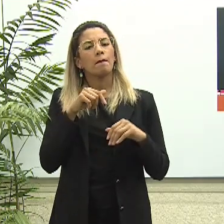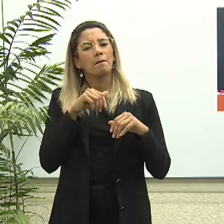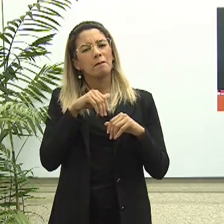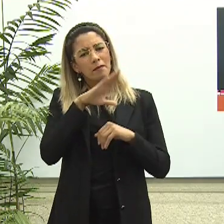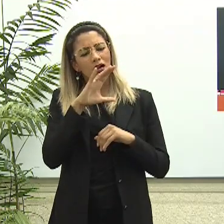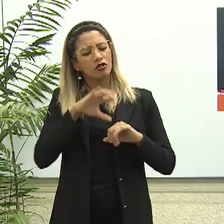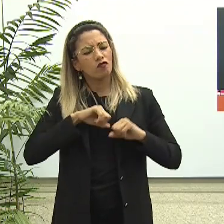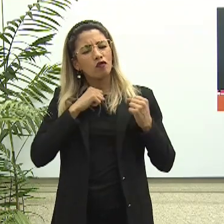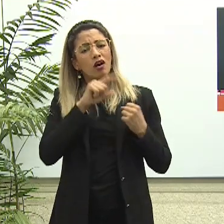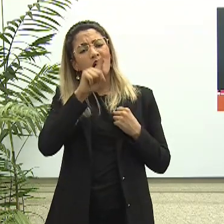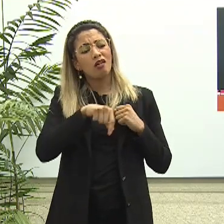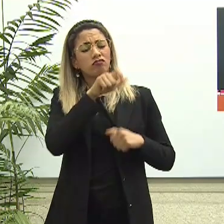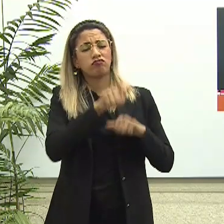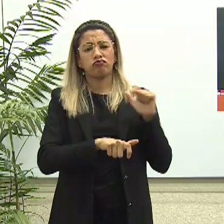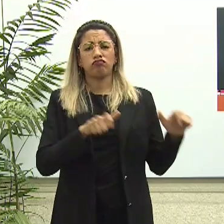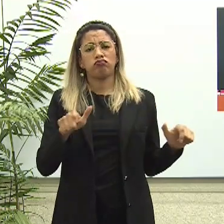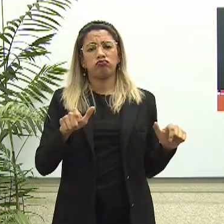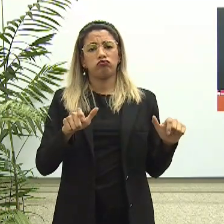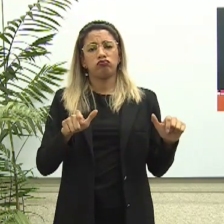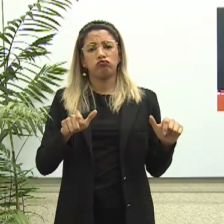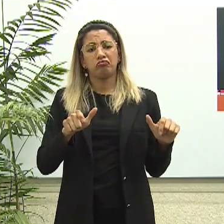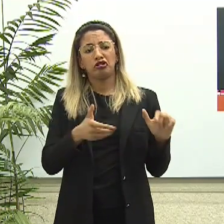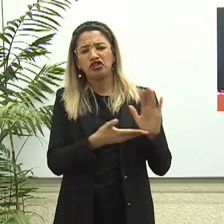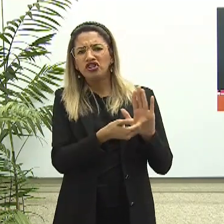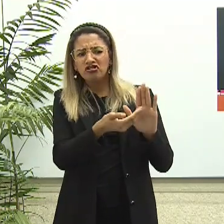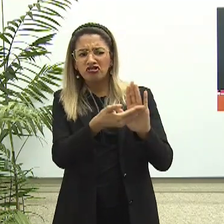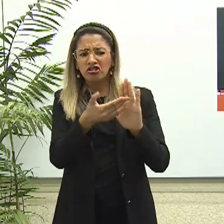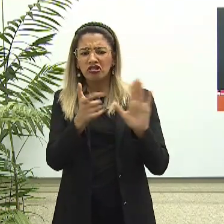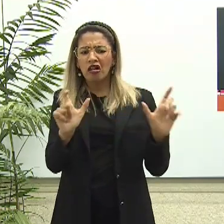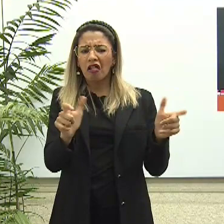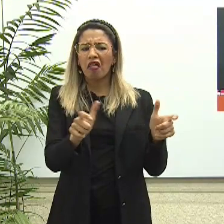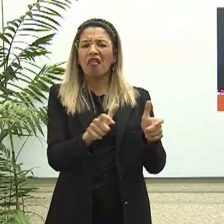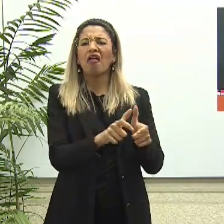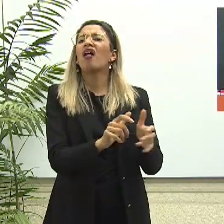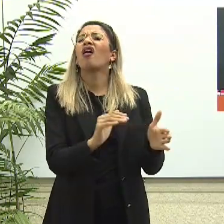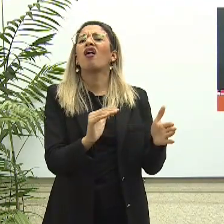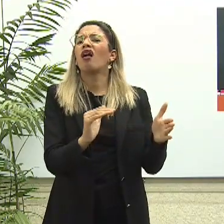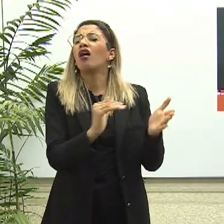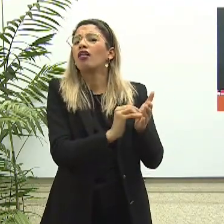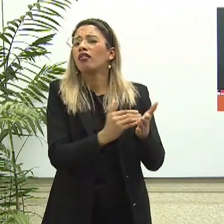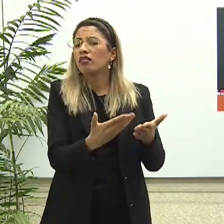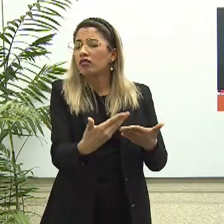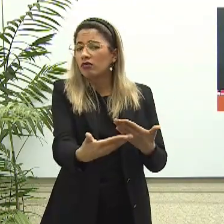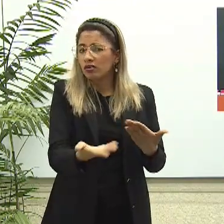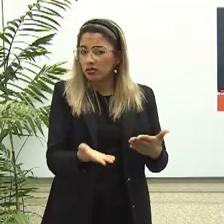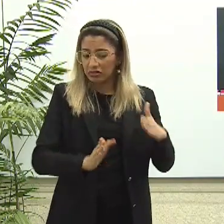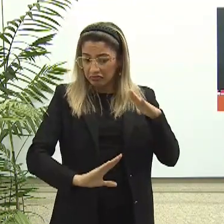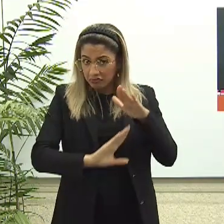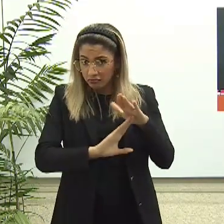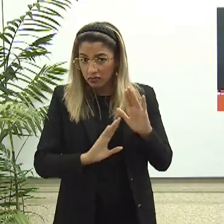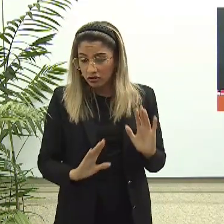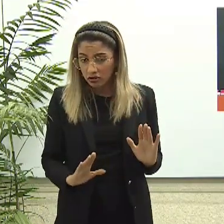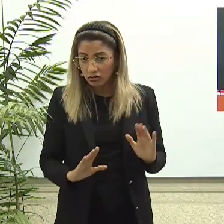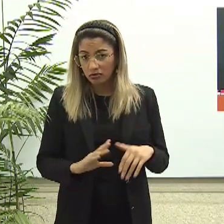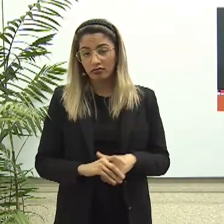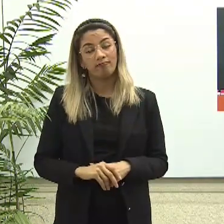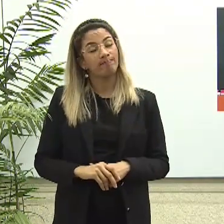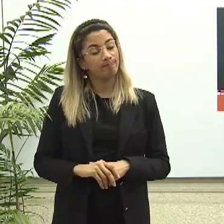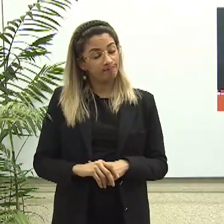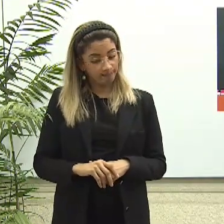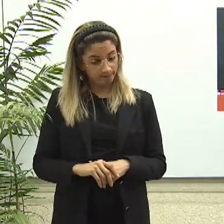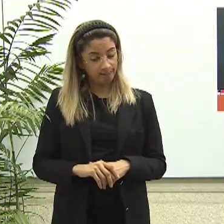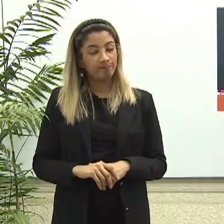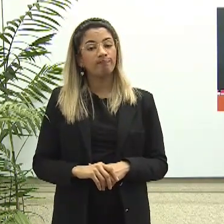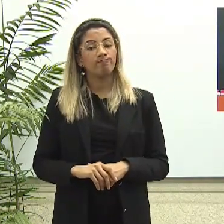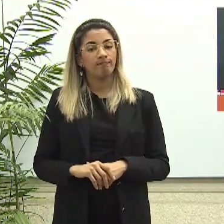humano né Então até onde dá agora o que o mesaros mostra né é que faz tempo que já não dá e